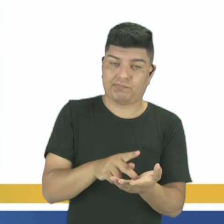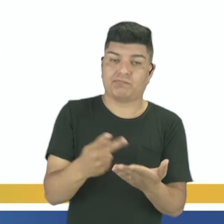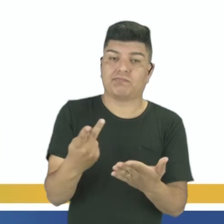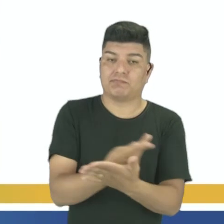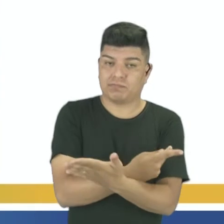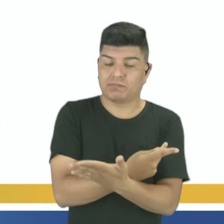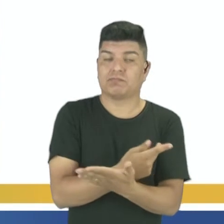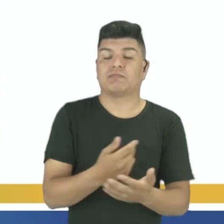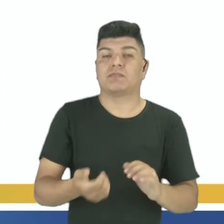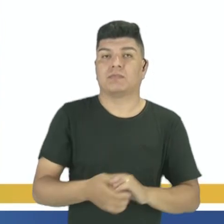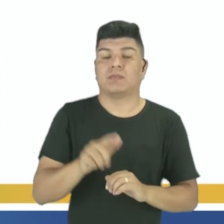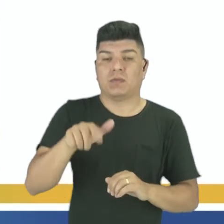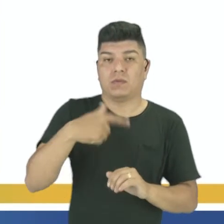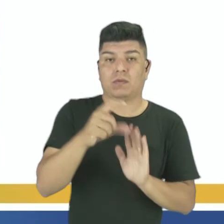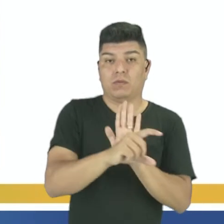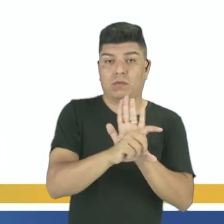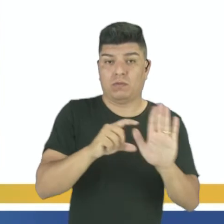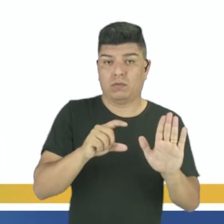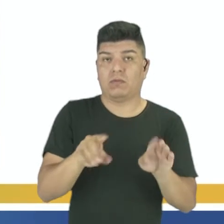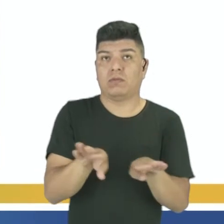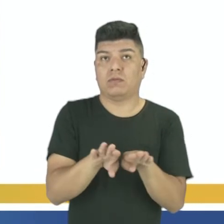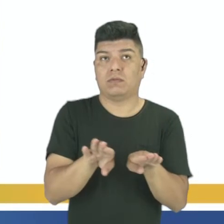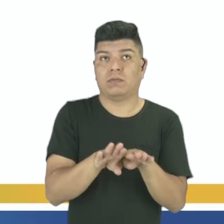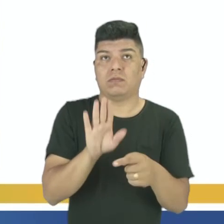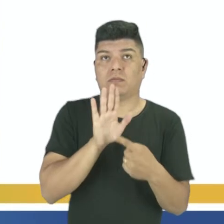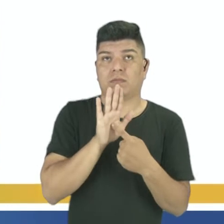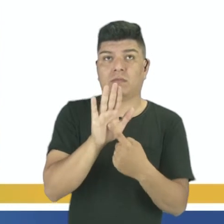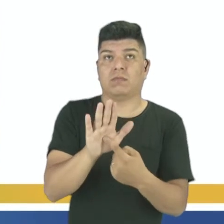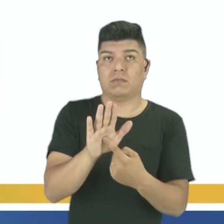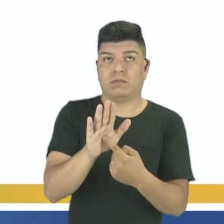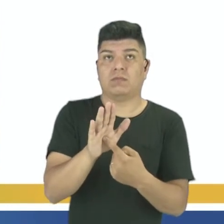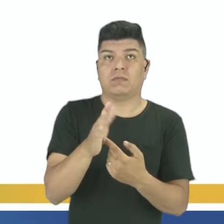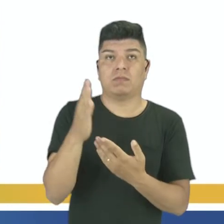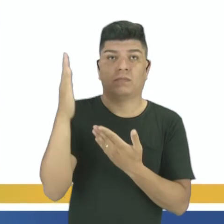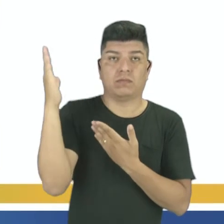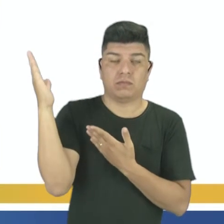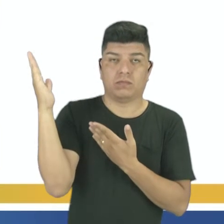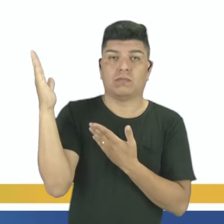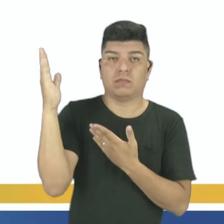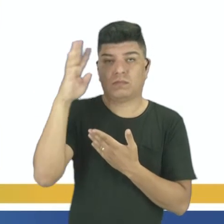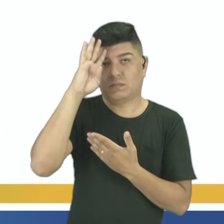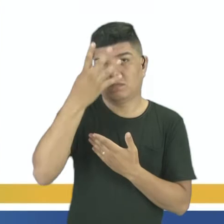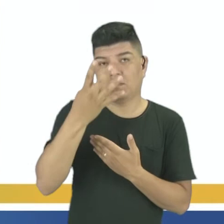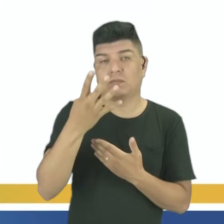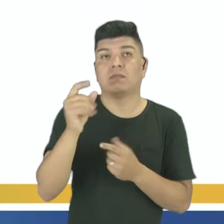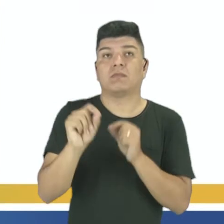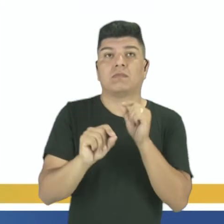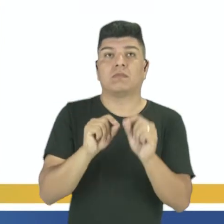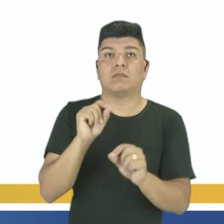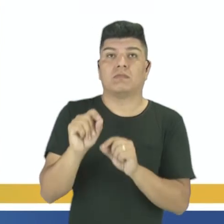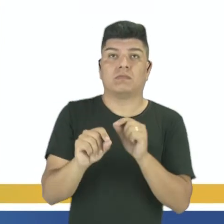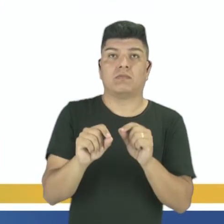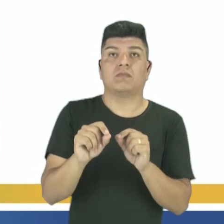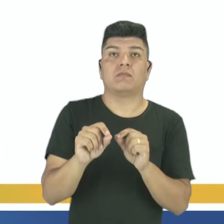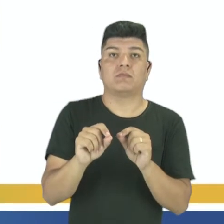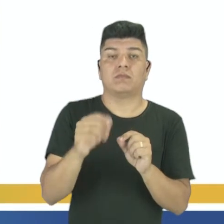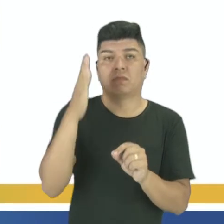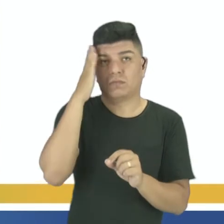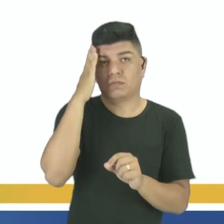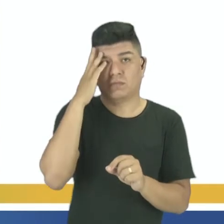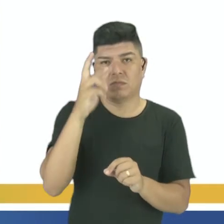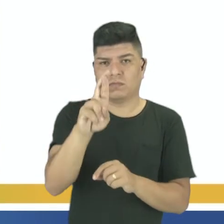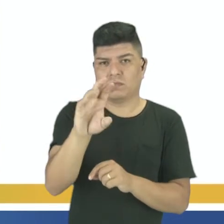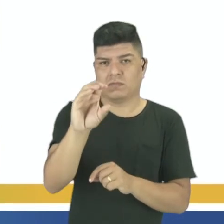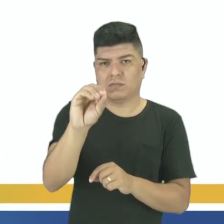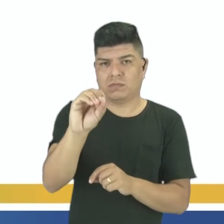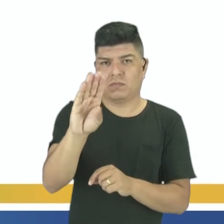fatos. Outro parágrafo aí, né, está mostrando as atitudes, né, dos órgãos aí. Saiba que